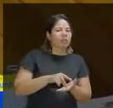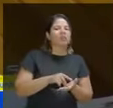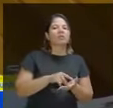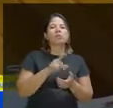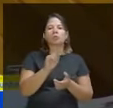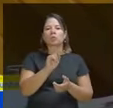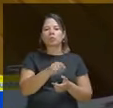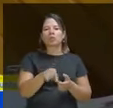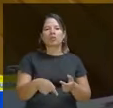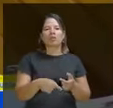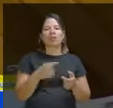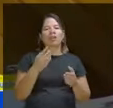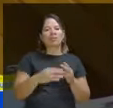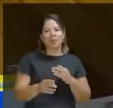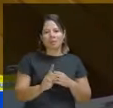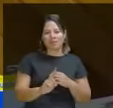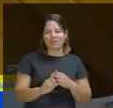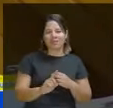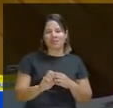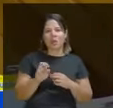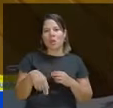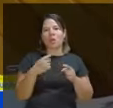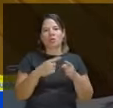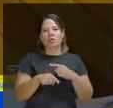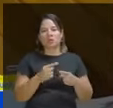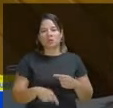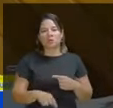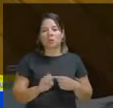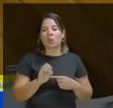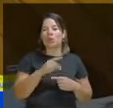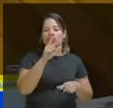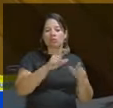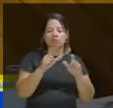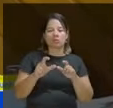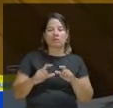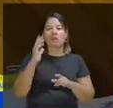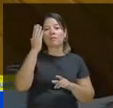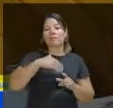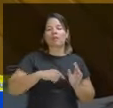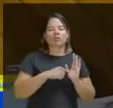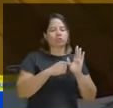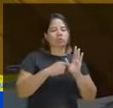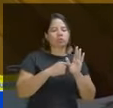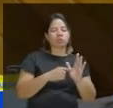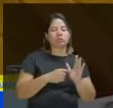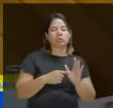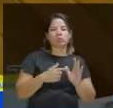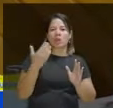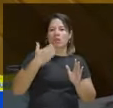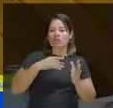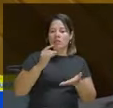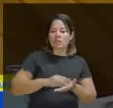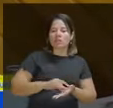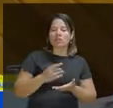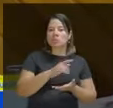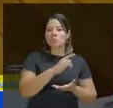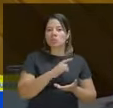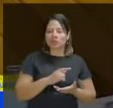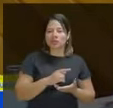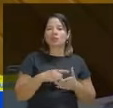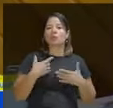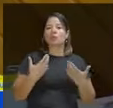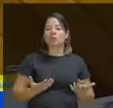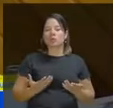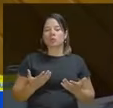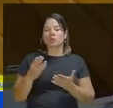de causa de extinção da punibilidade ou da ausência de indício de autoria ou de prova sobre a materialidade do delito. Eu